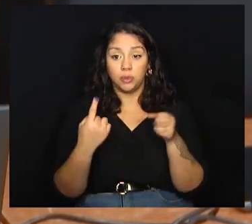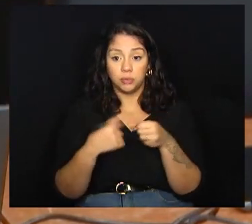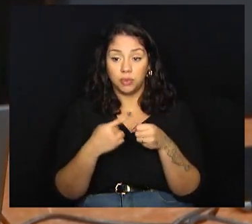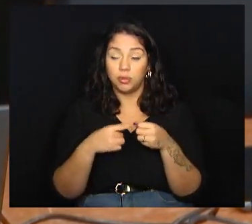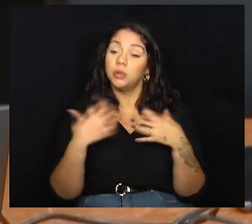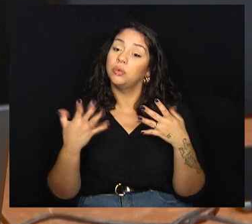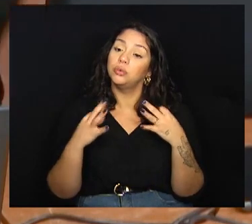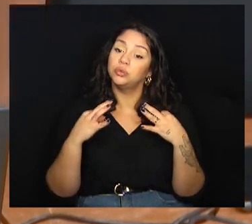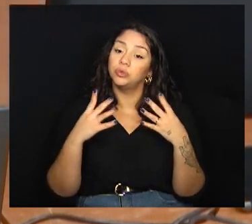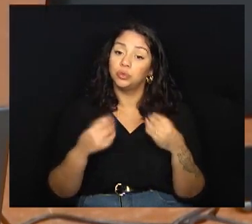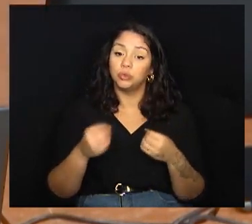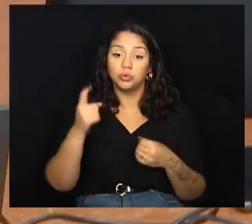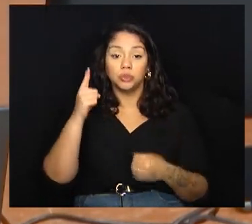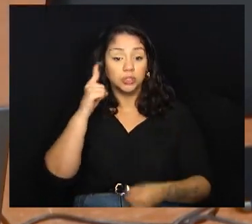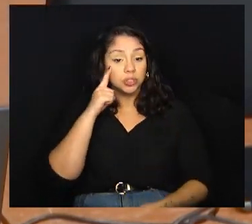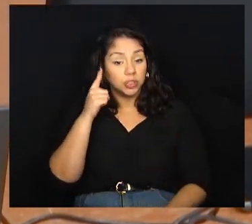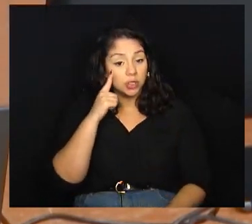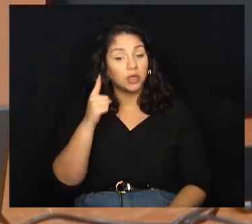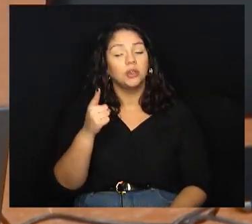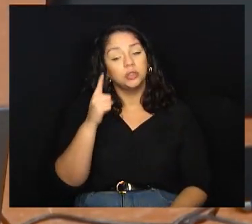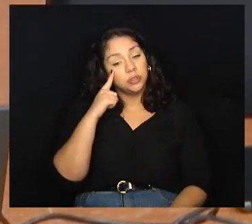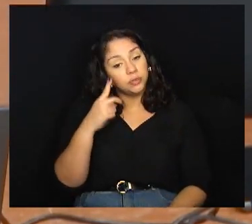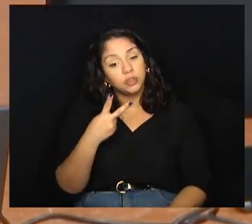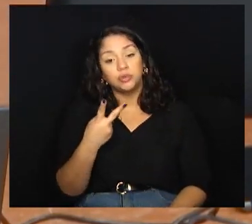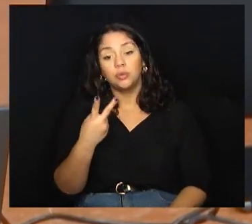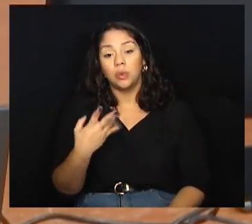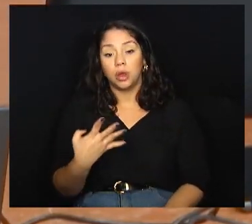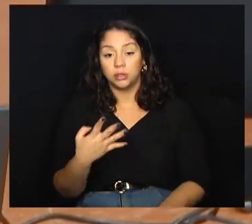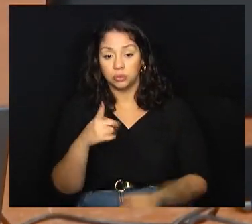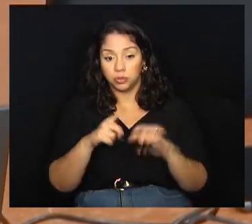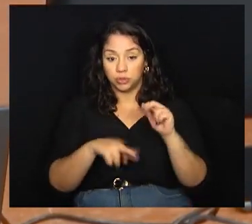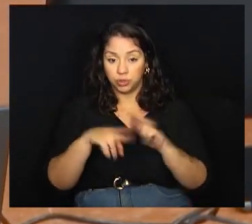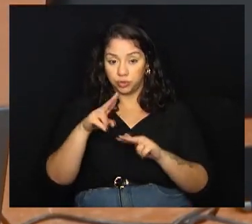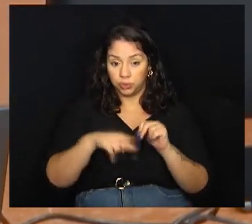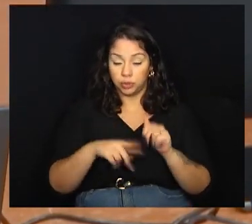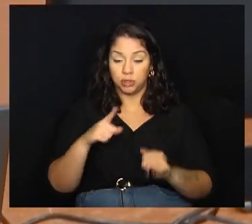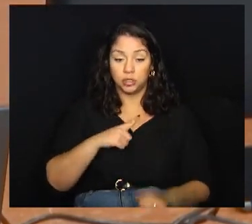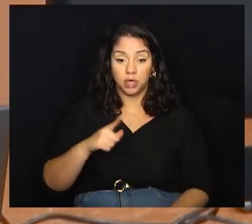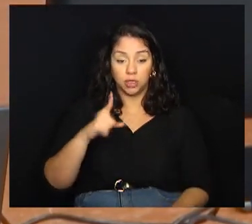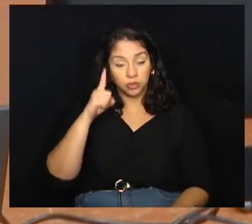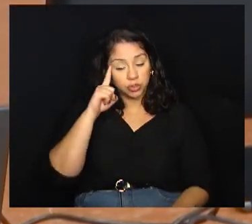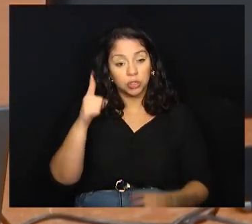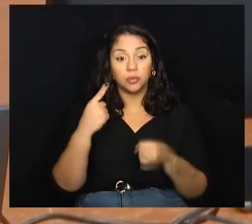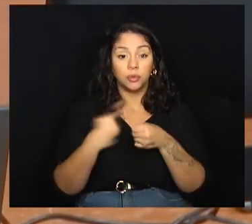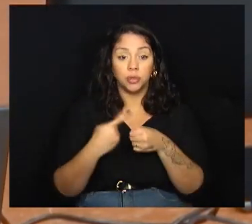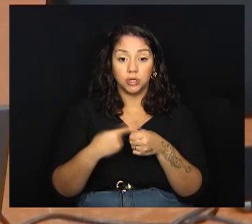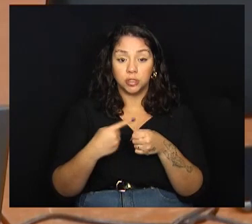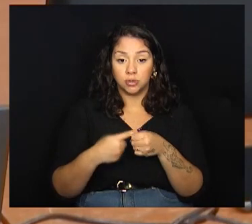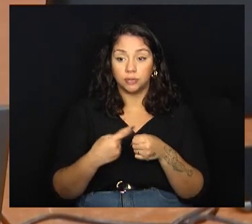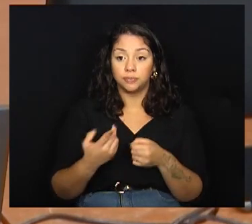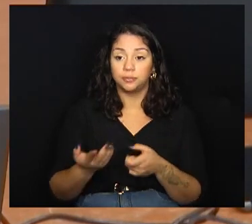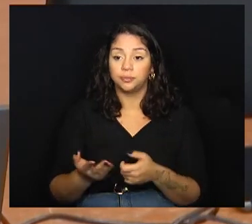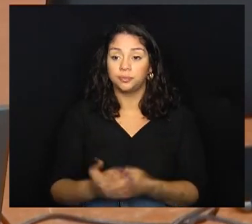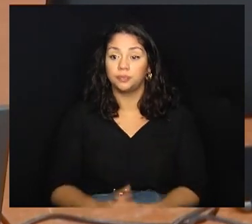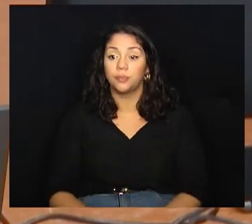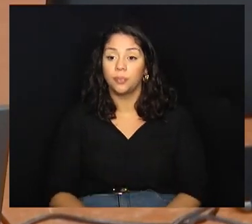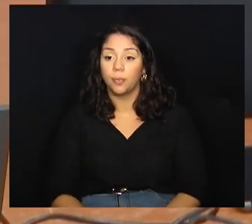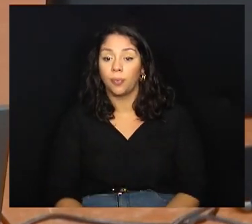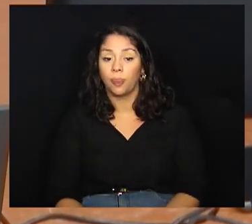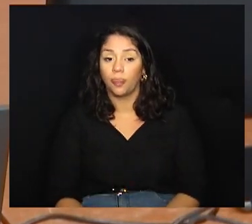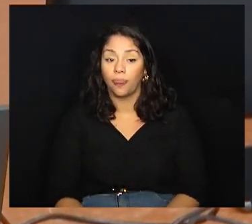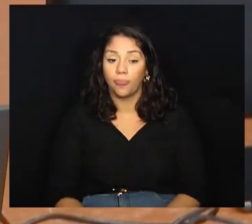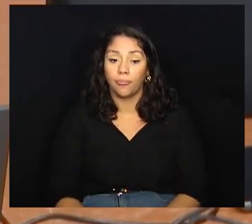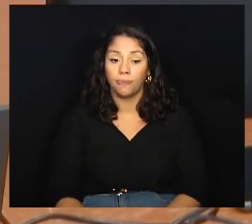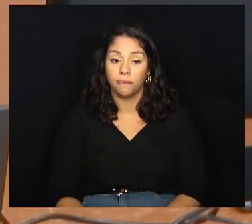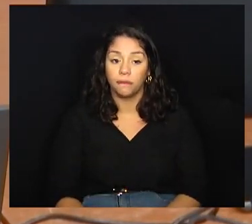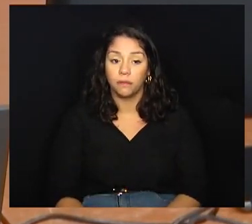dia 24 de junho é comemorado o Dia Municipal do Ufólogo. E isso